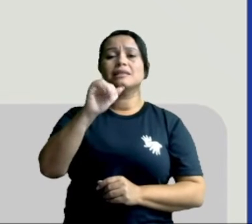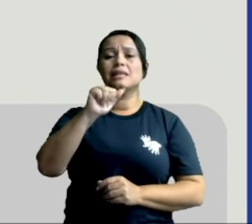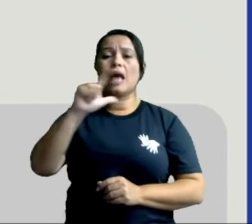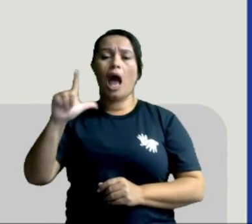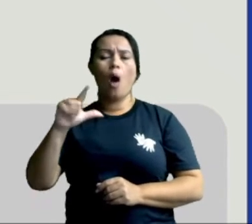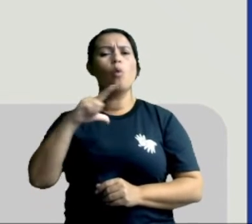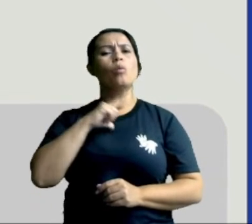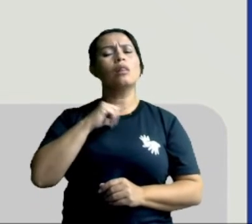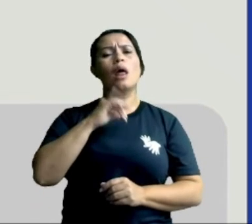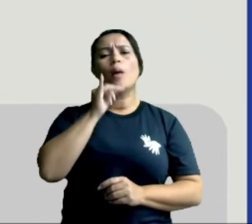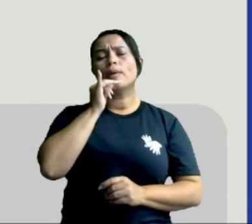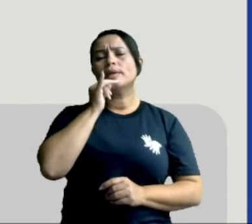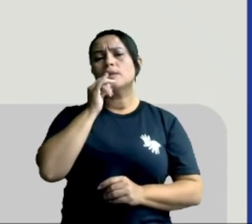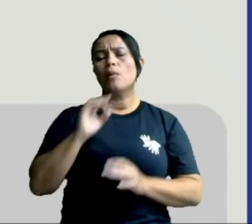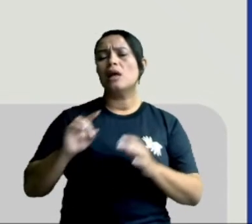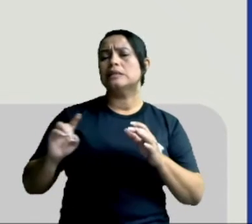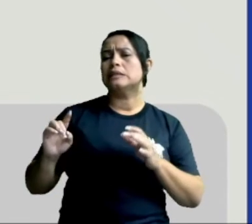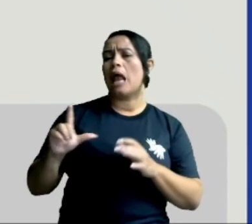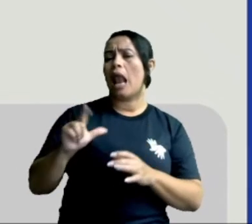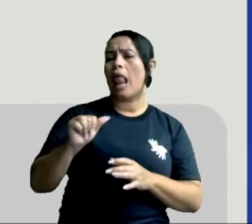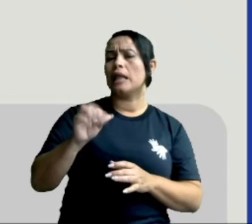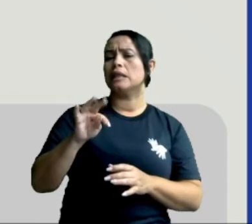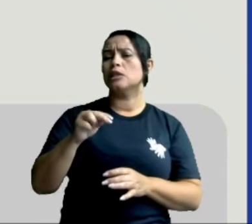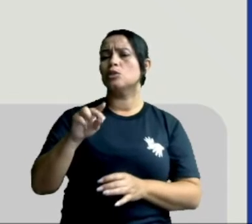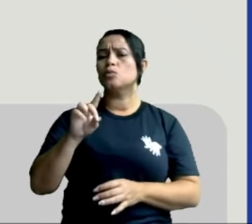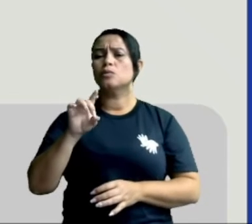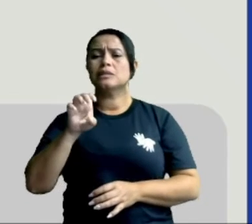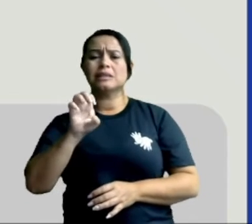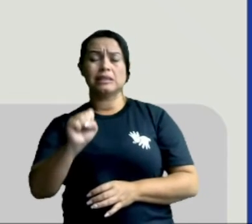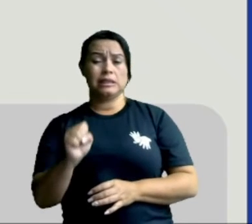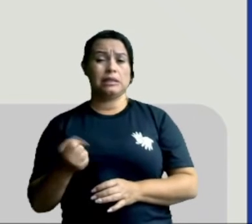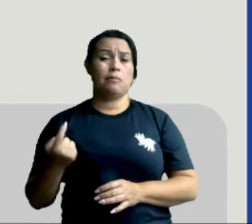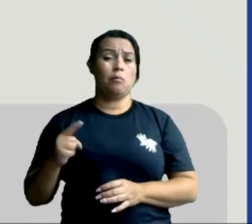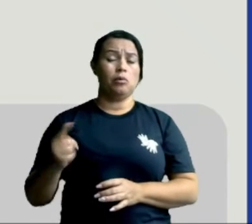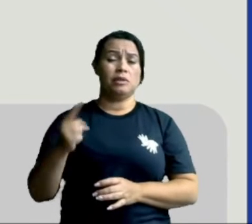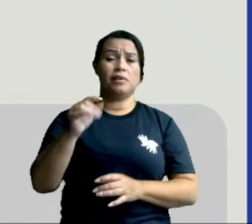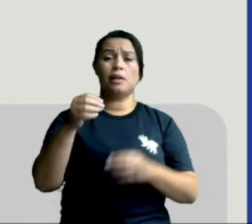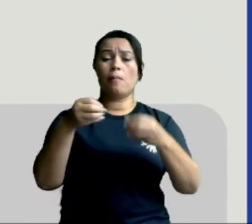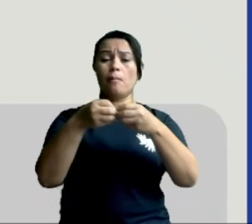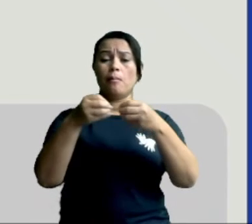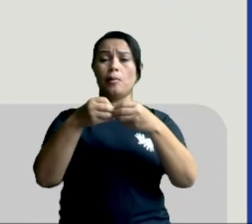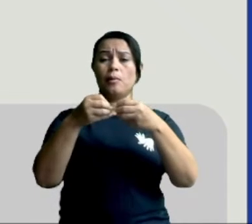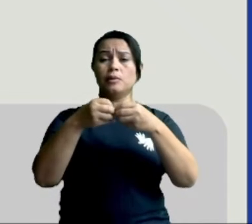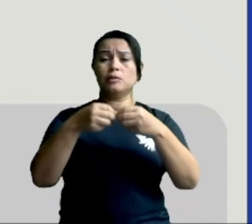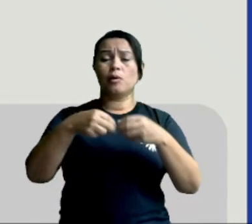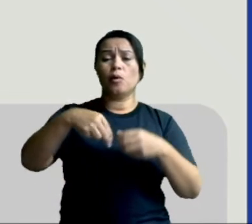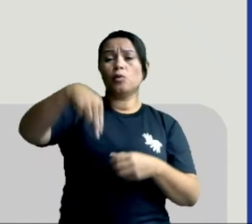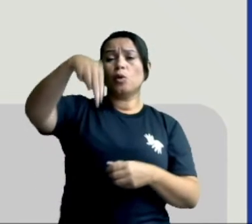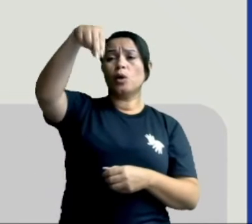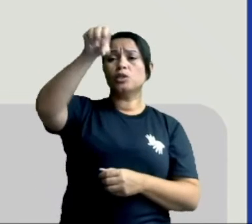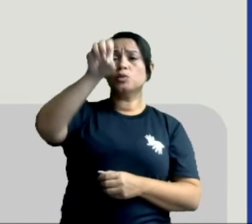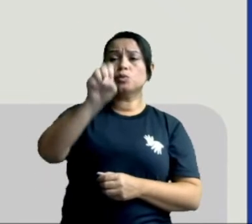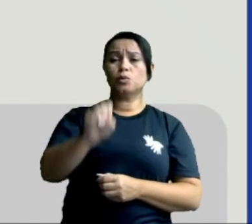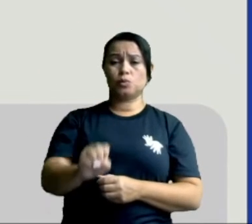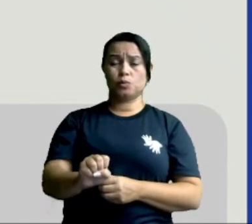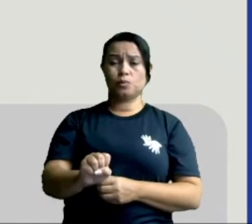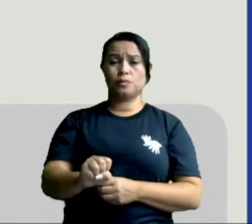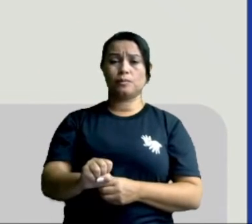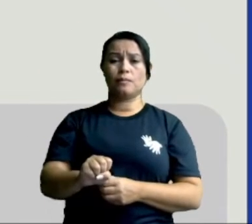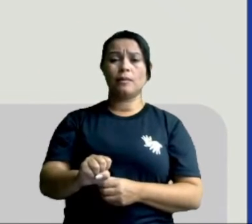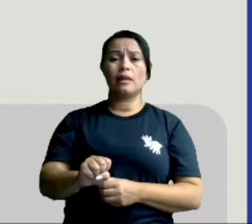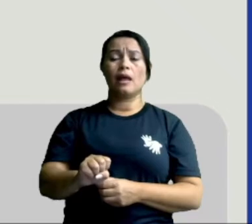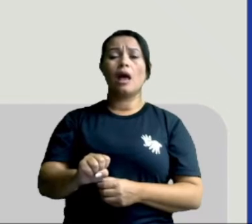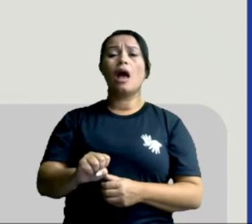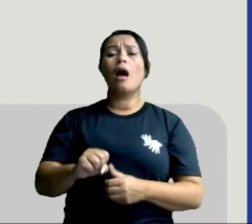ou em latitudes muito elevadas próximas aos polos norte e sul apresenta